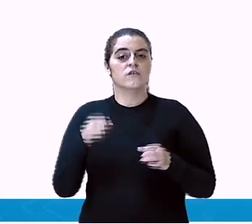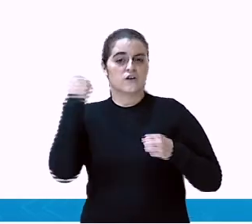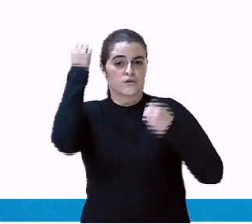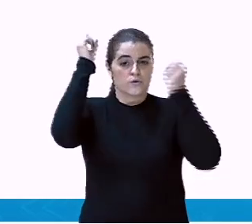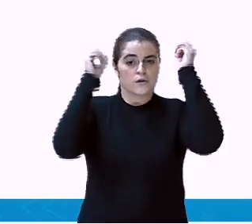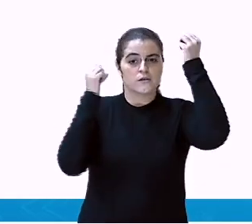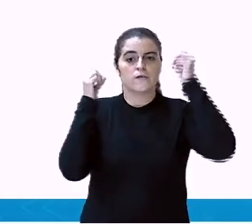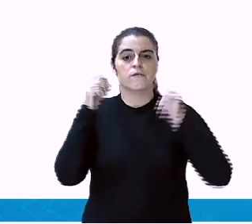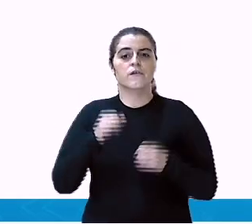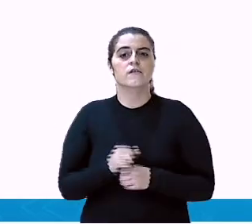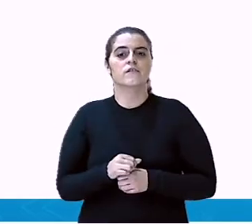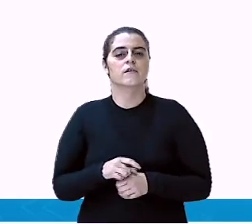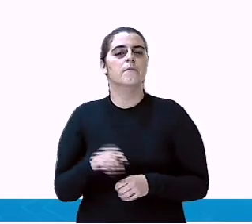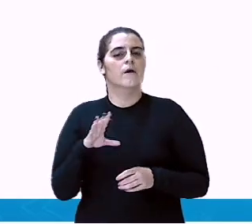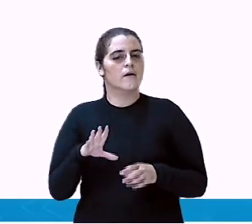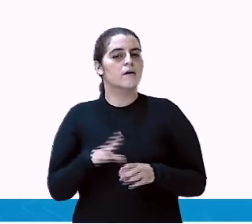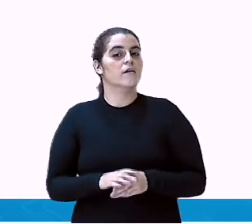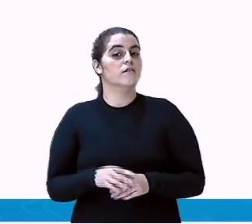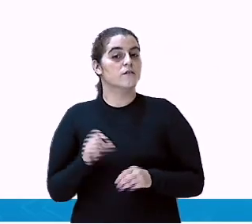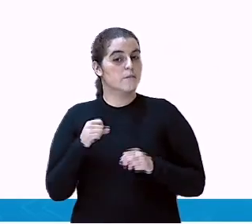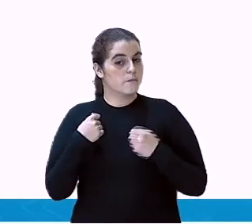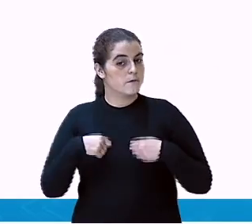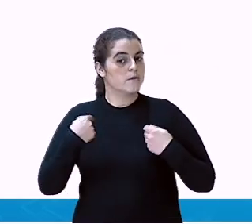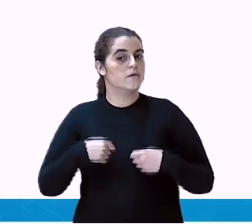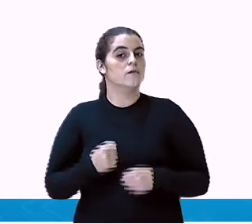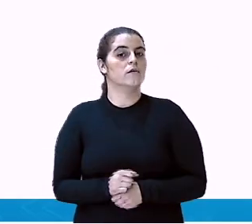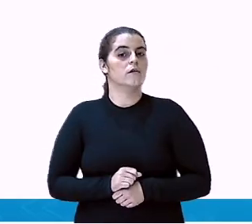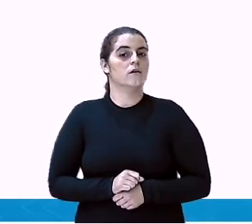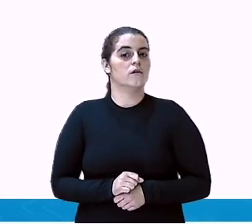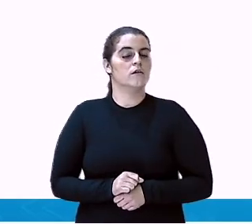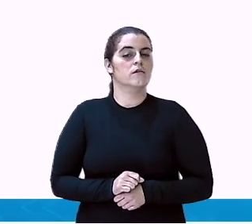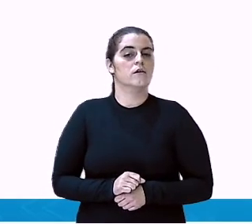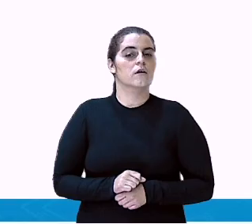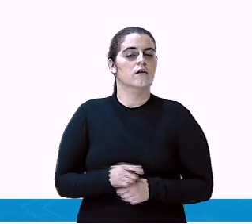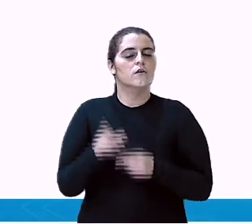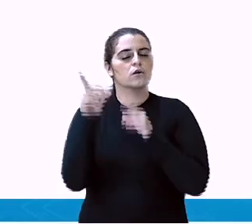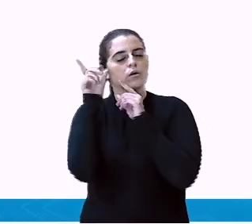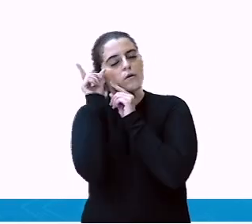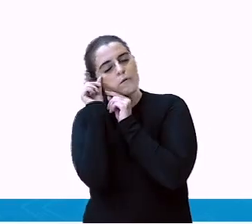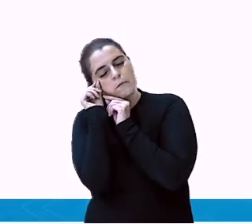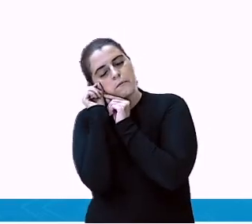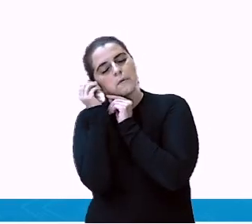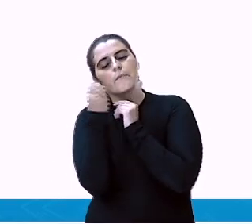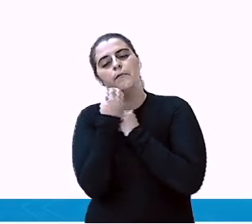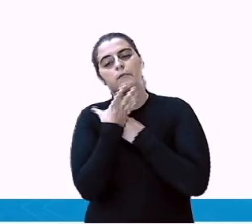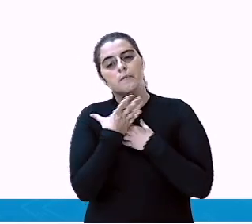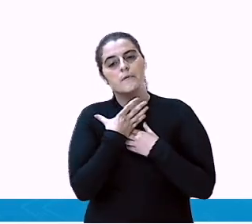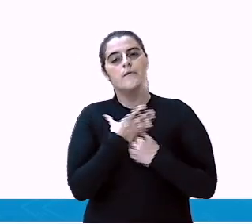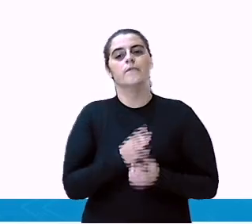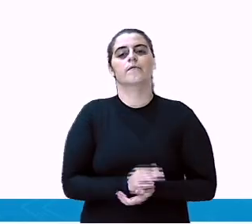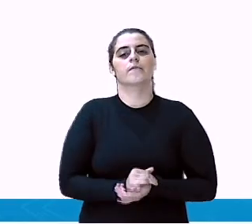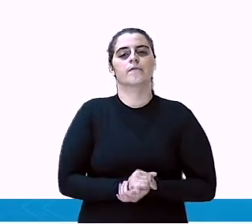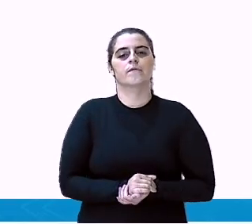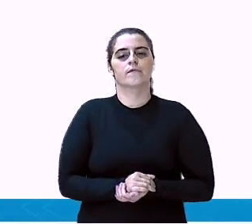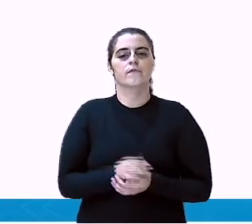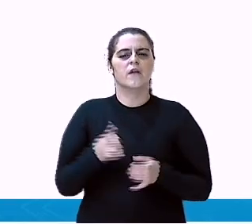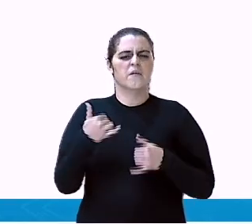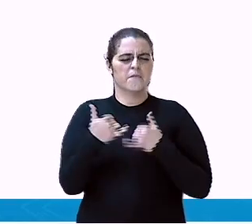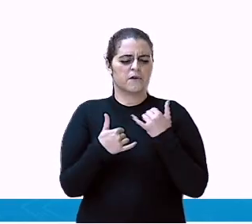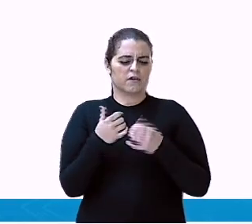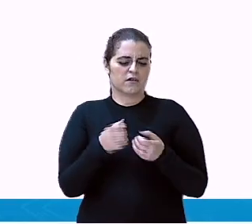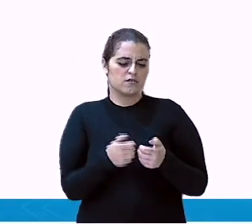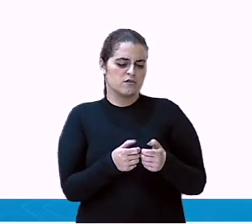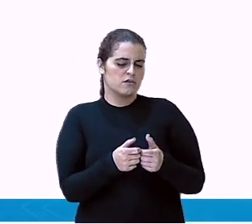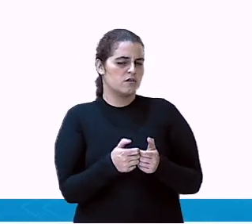física, não é mesmo? Mas você tem que se exercitar. Você tem que dormir bem. Às vezes você fica lá jogando no